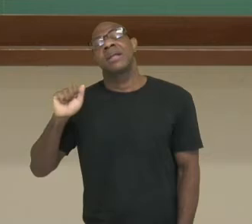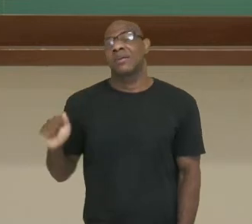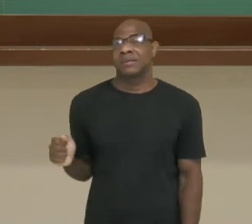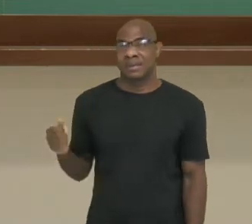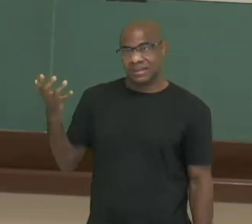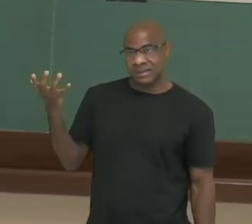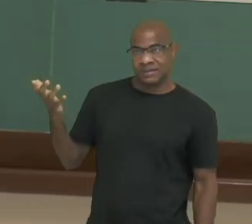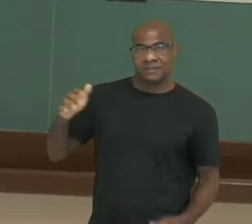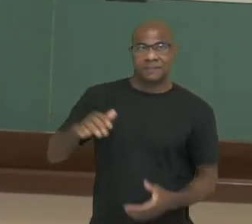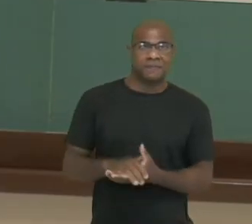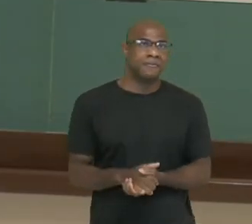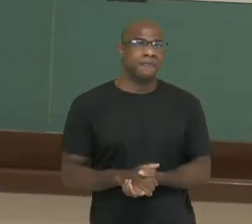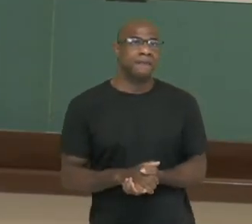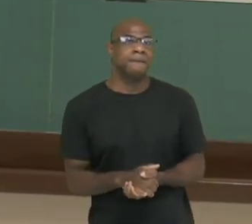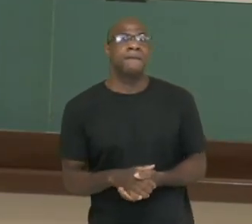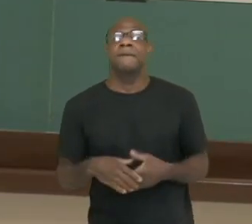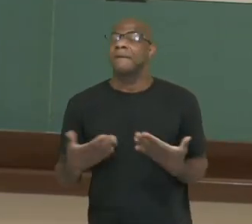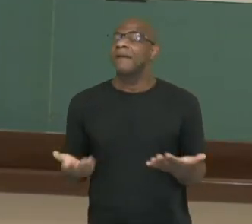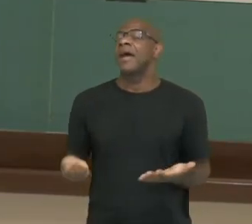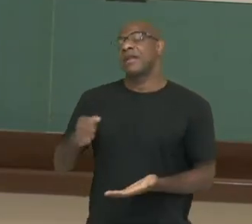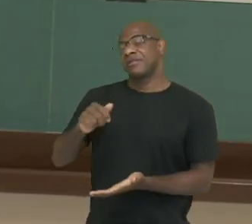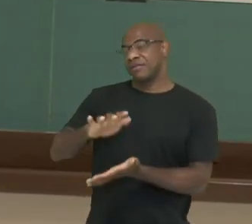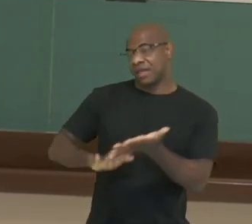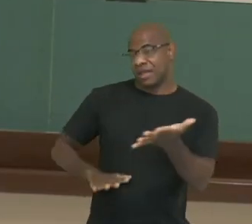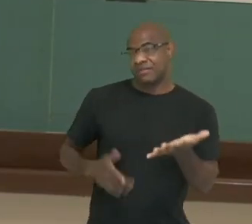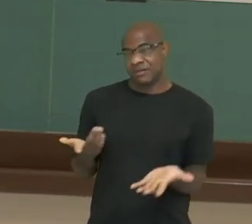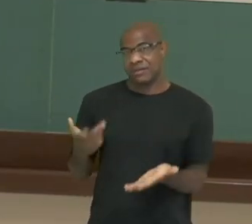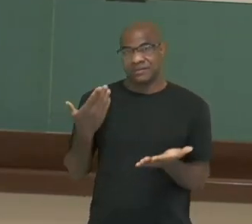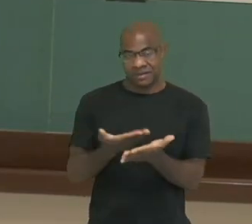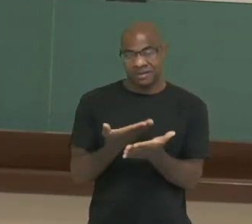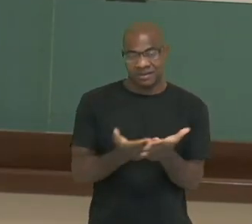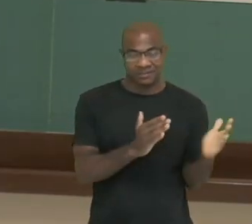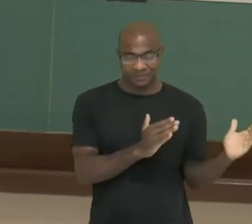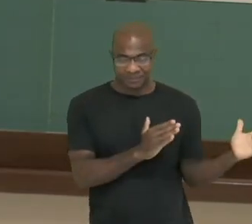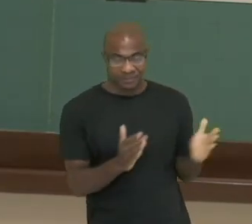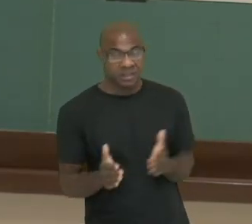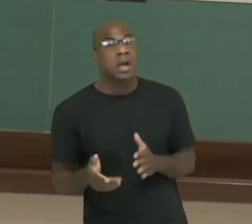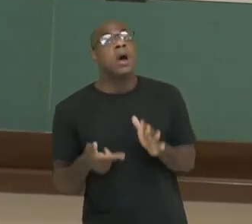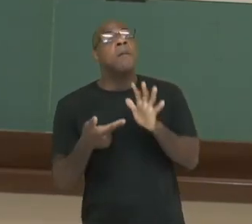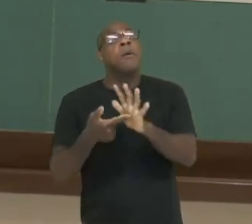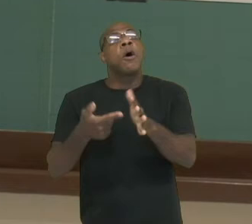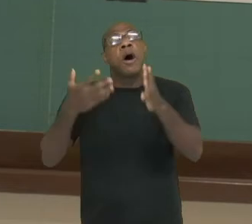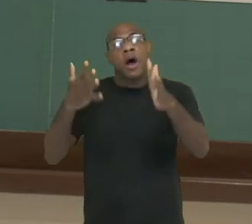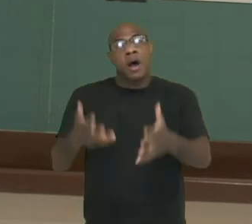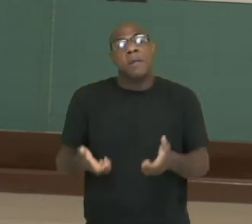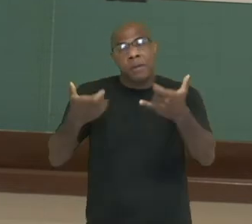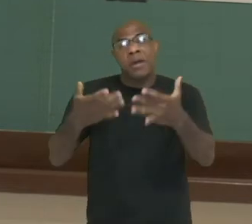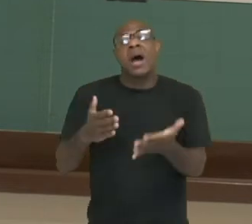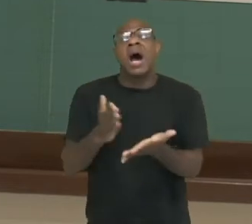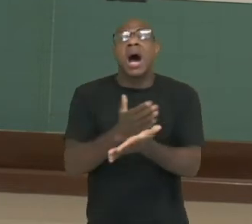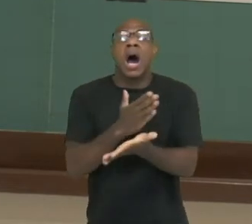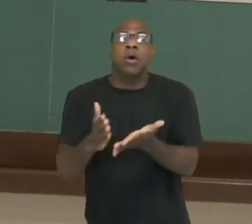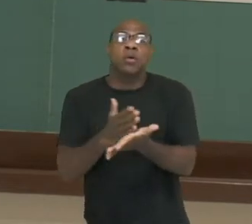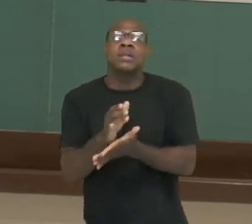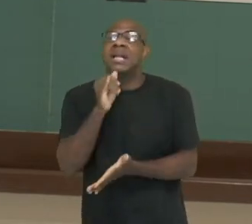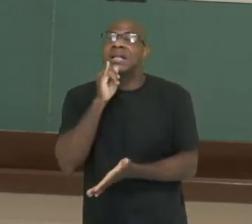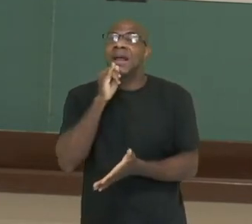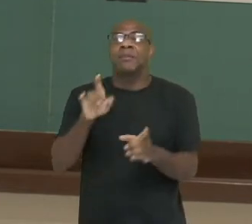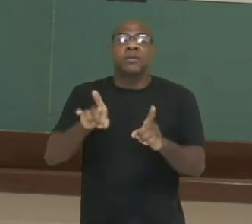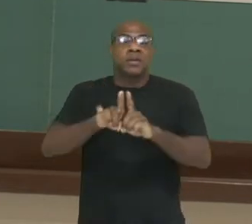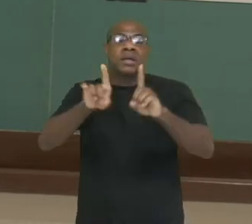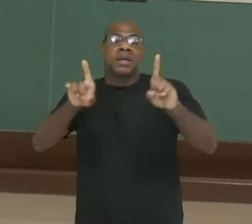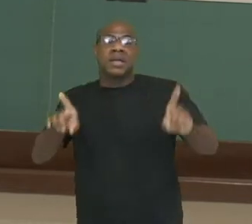acontecendo. Então, atividade. Agora é com vocês. Cite alguns exemplos desse distanciamento que a professora falou,